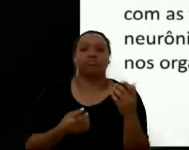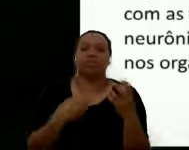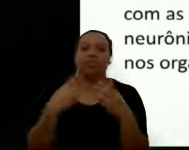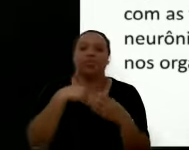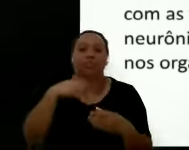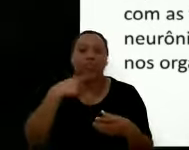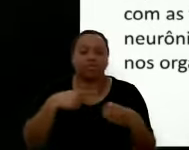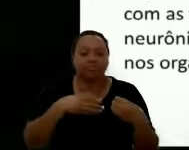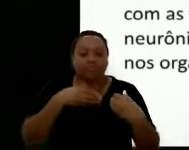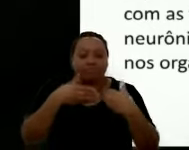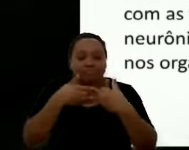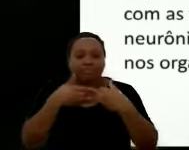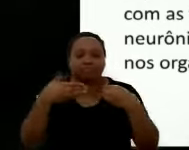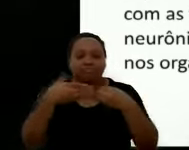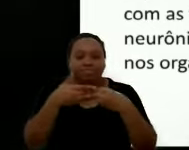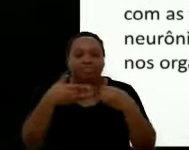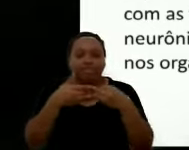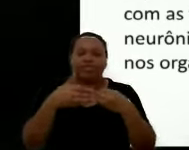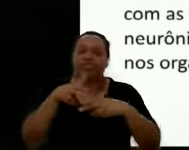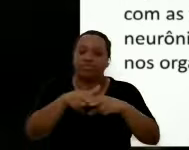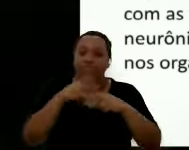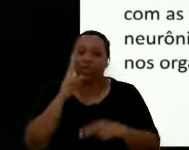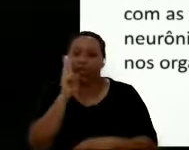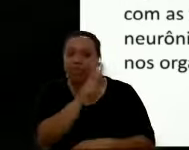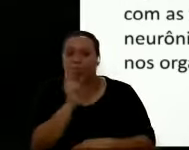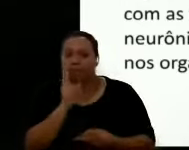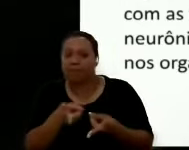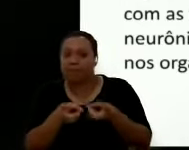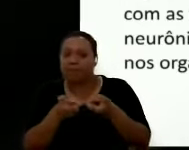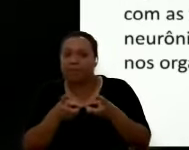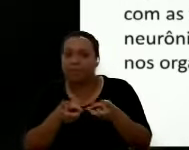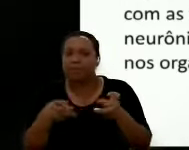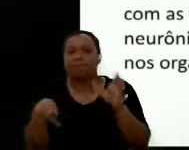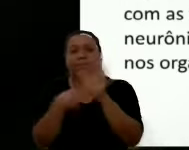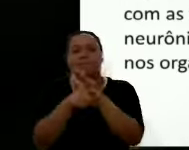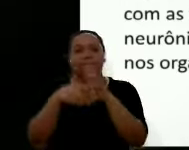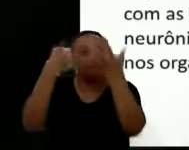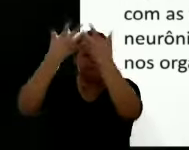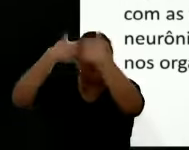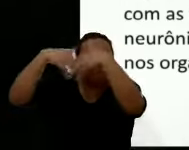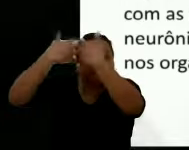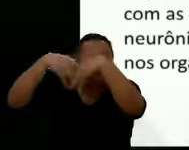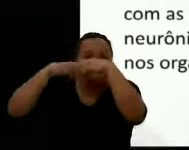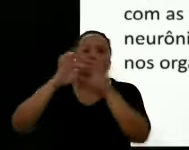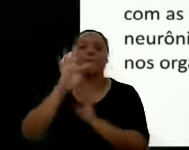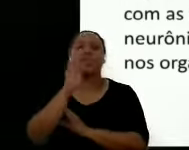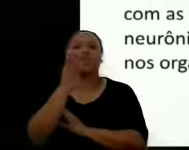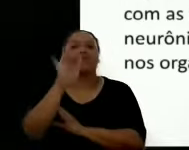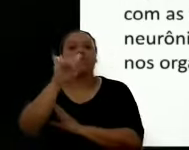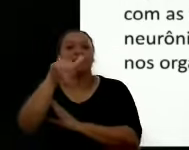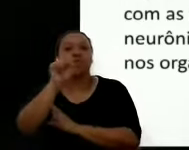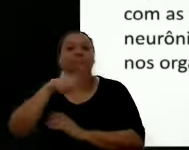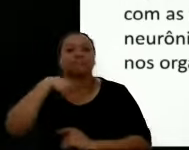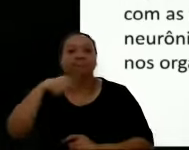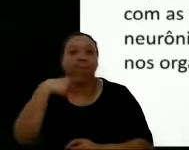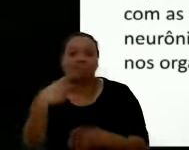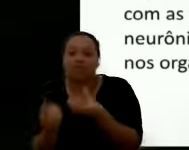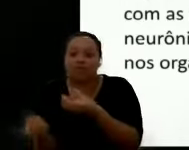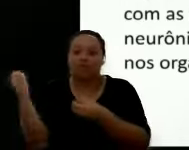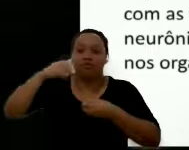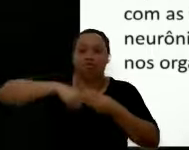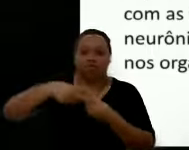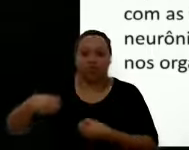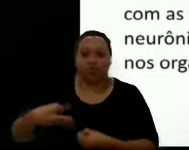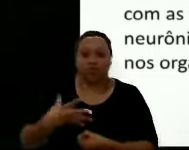embrionária, perdem a capacidade de reprodução. É o que se verifica com as fibras musculares estriadas e com os